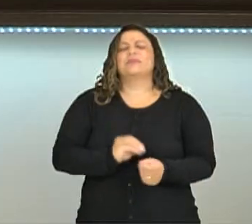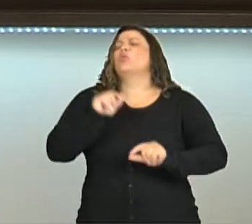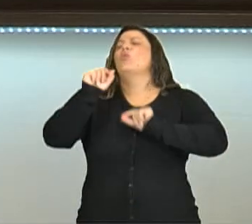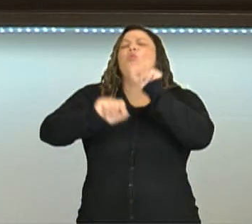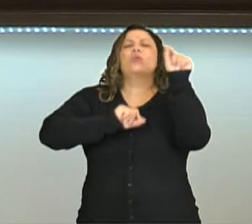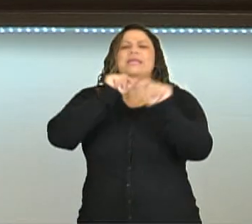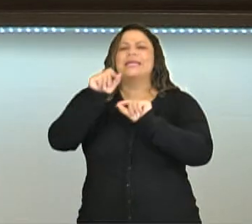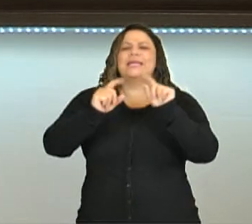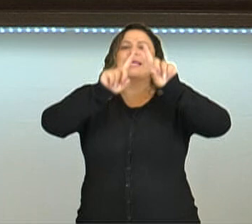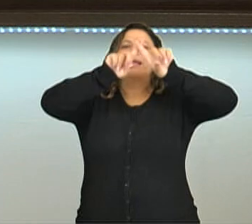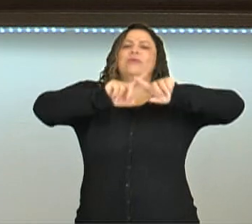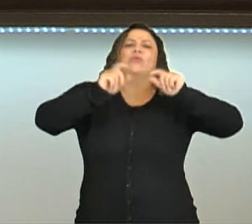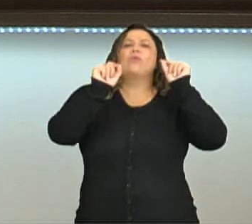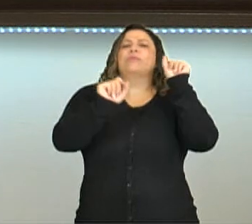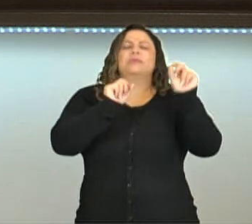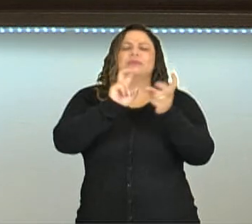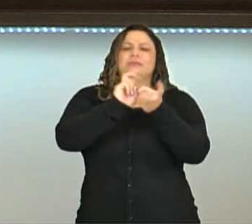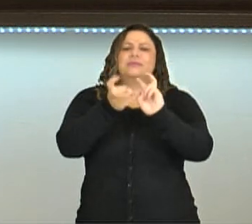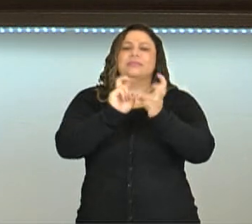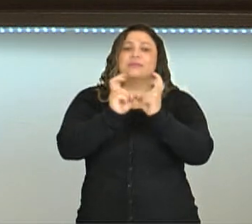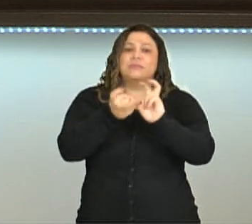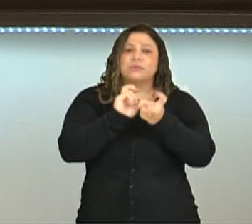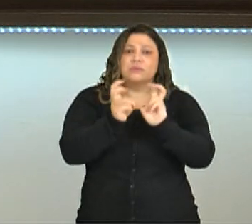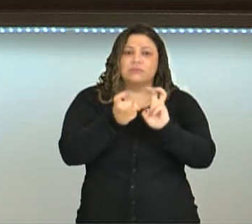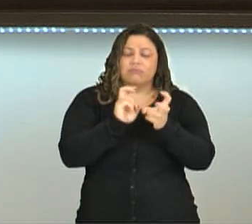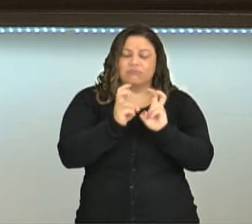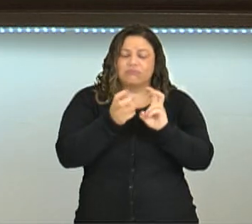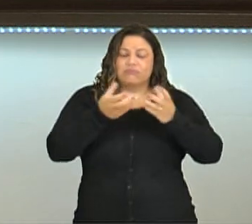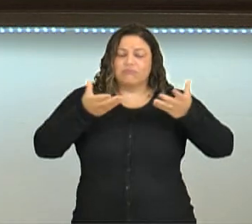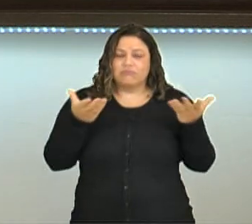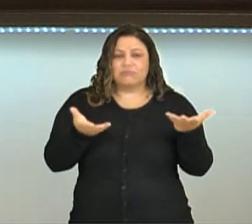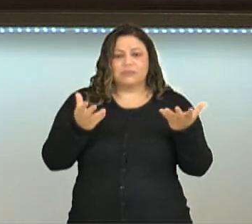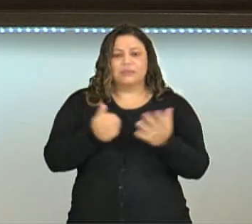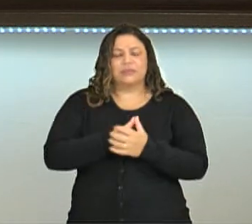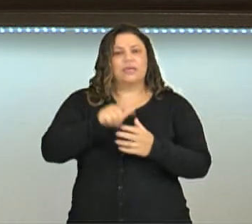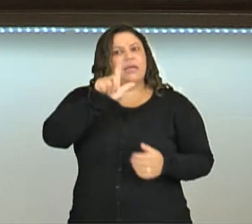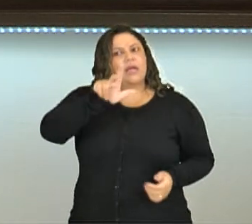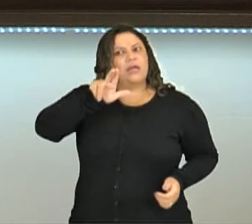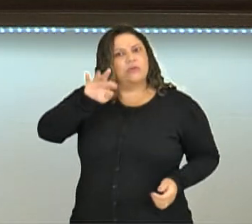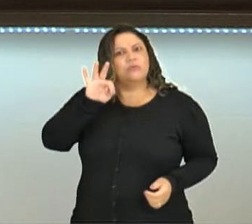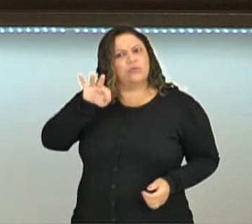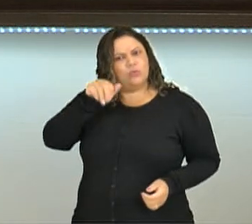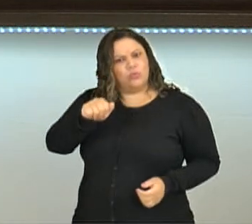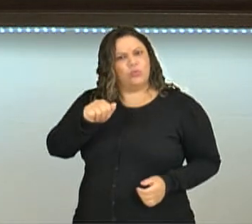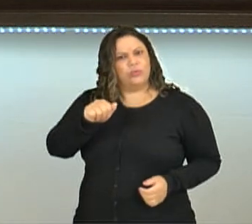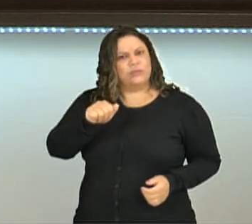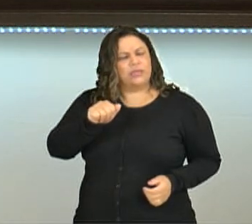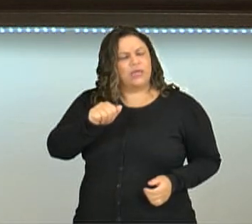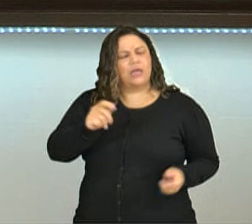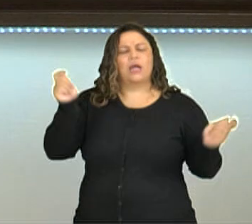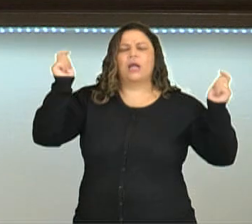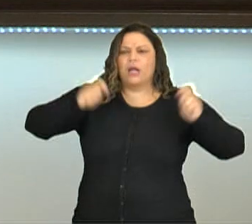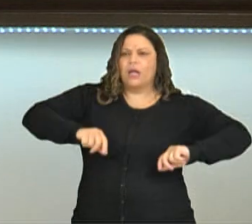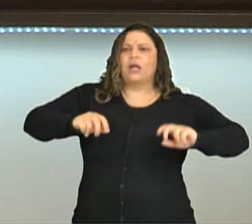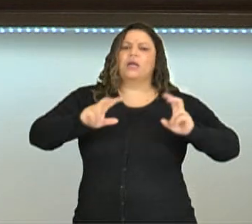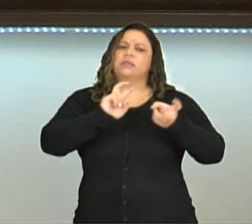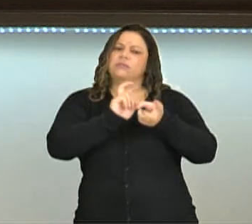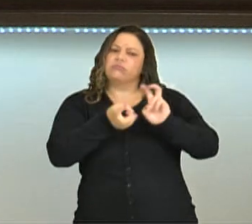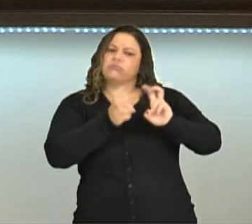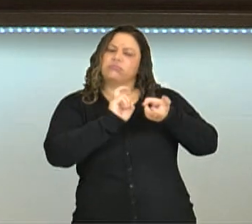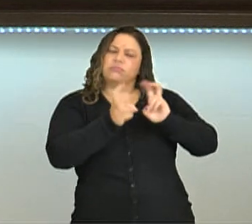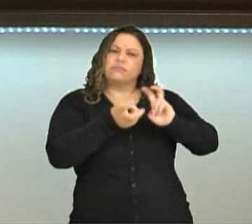capoeira. O que é jogar capoeira? É eu fazer lá, né, a luta. Quando a gente fala, eles estão lutando, eles estão jogando. Então, a gente já vai falar sobre